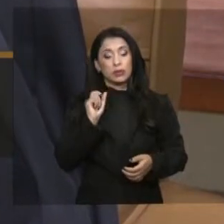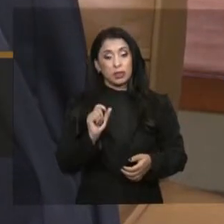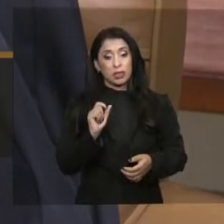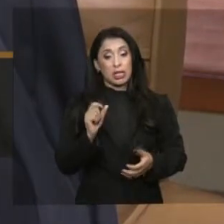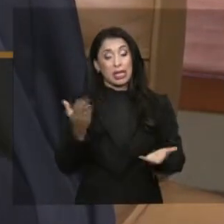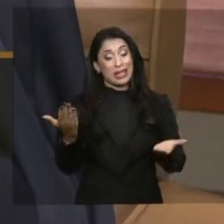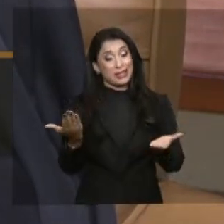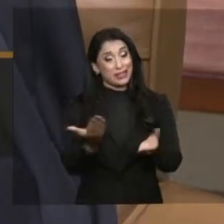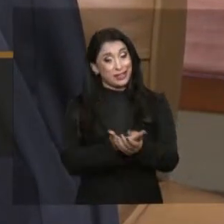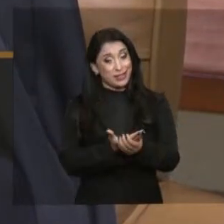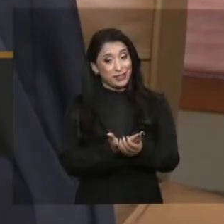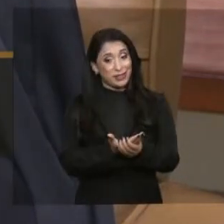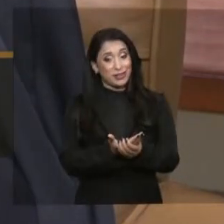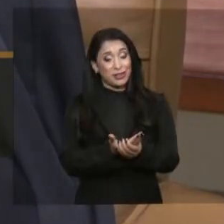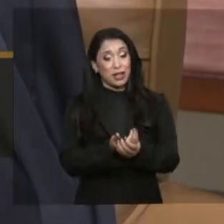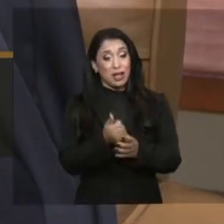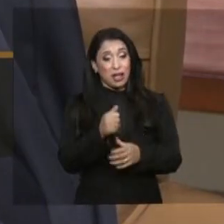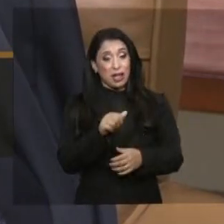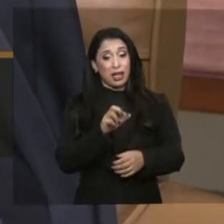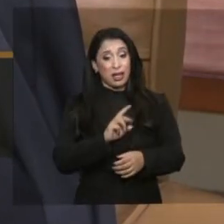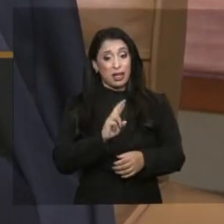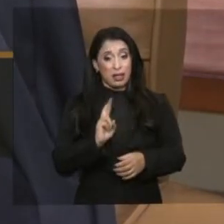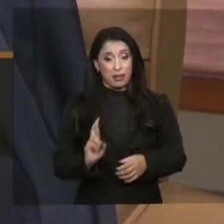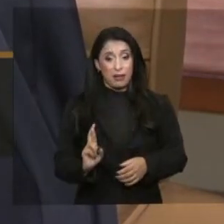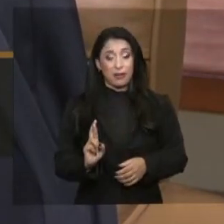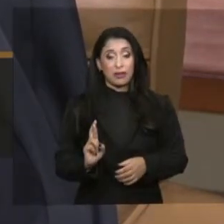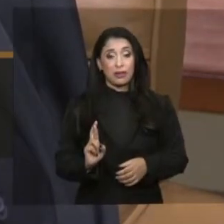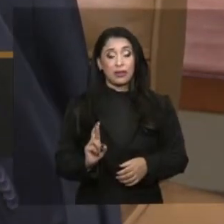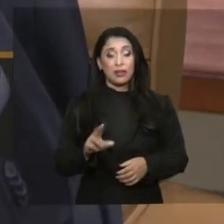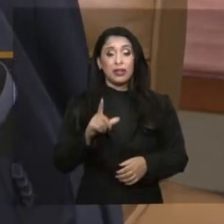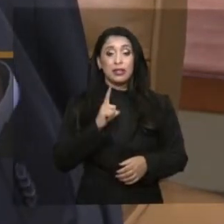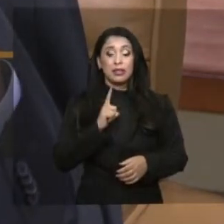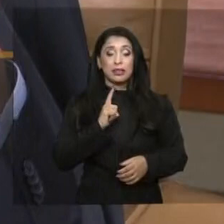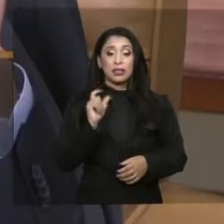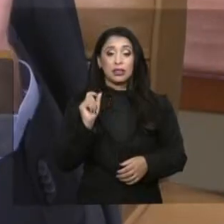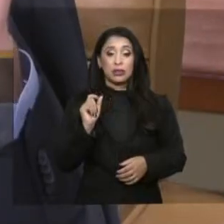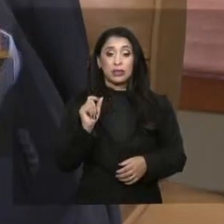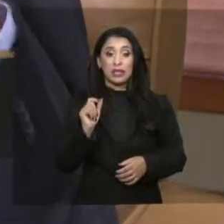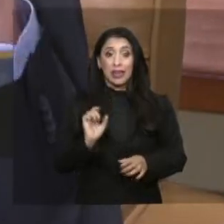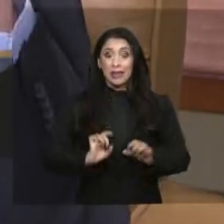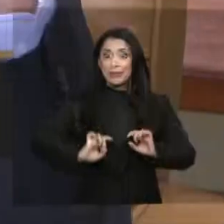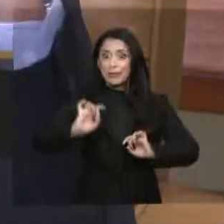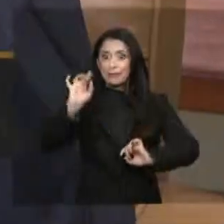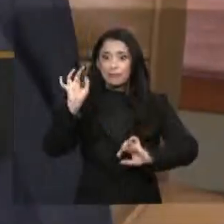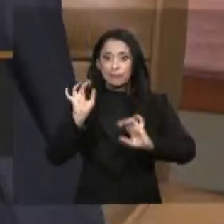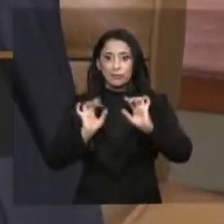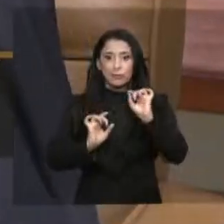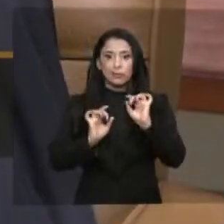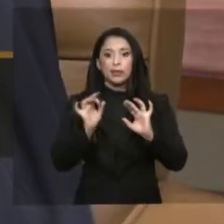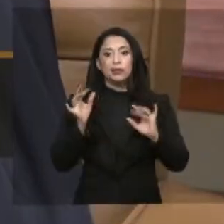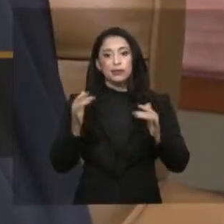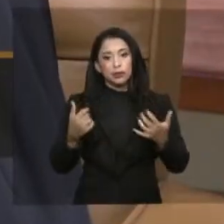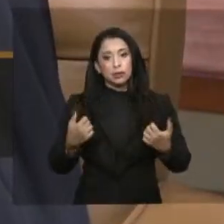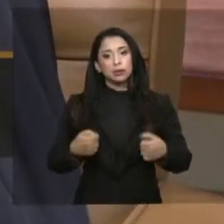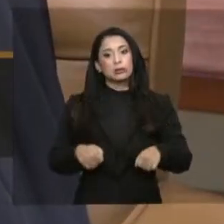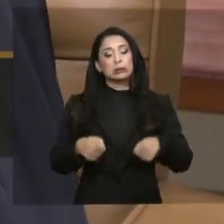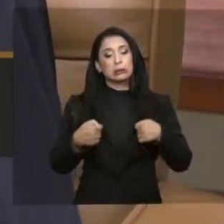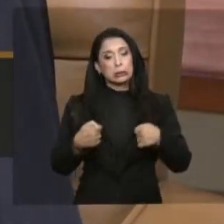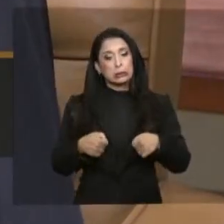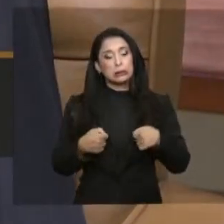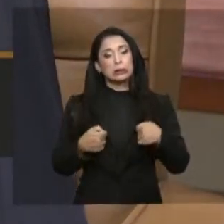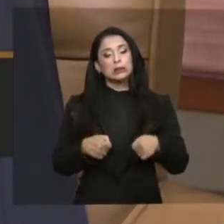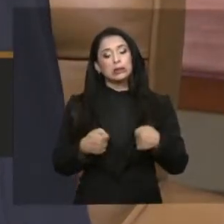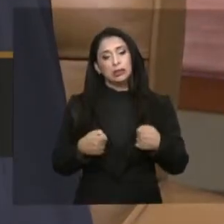é um caso que invoca aquela proporcionalidade excepcionalíssima. De fato, é uma